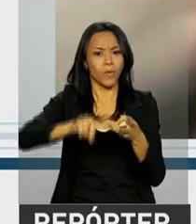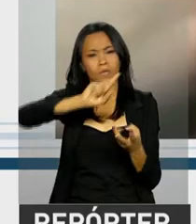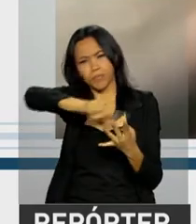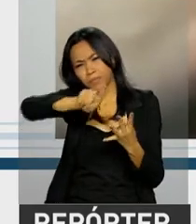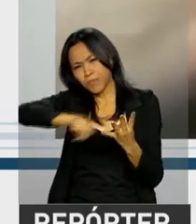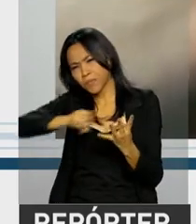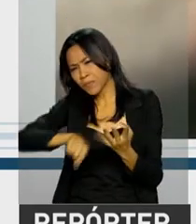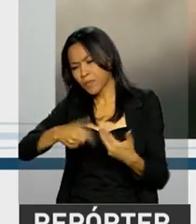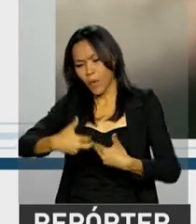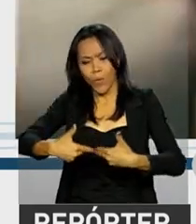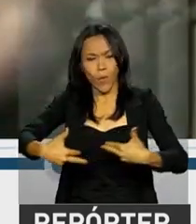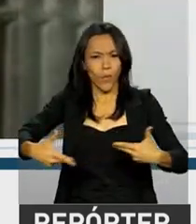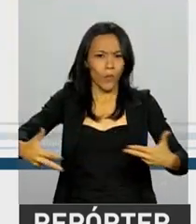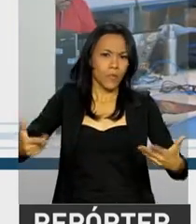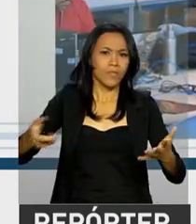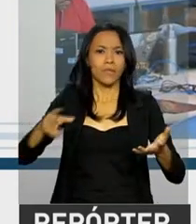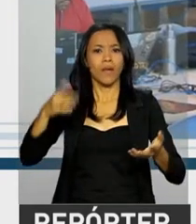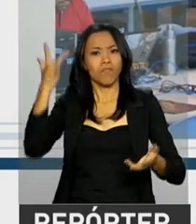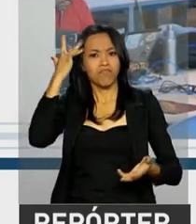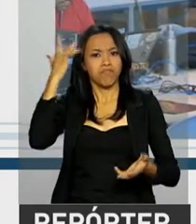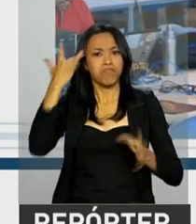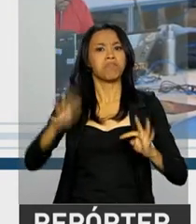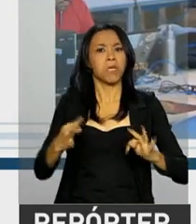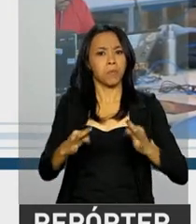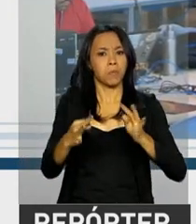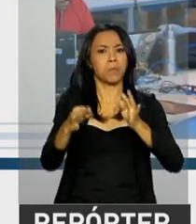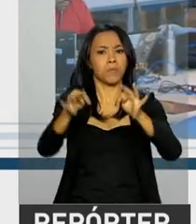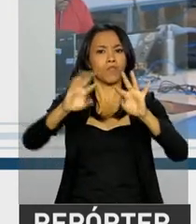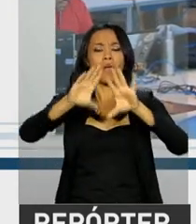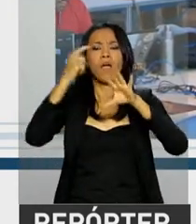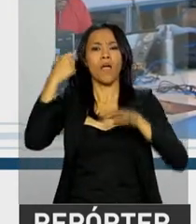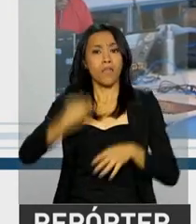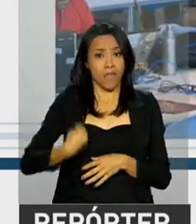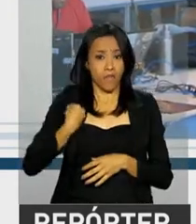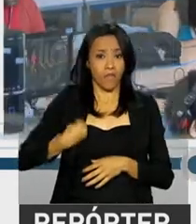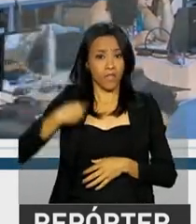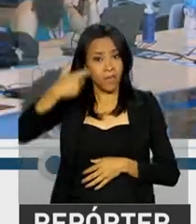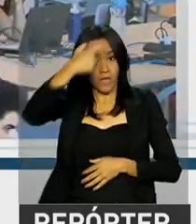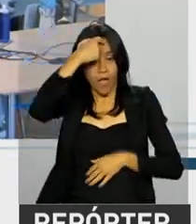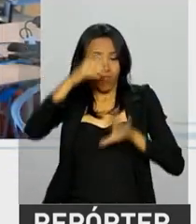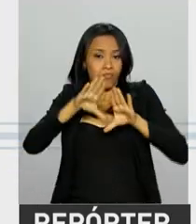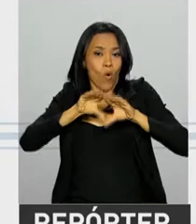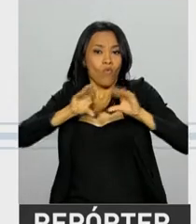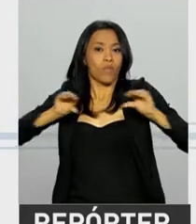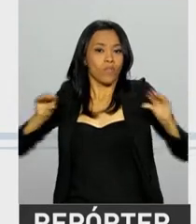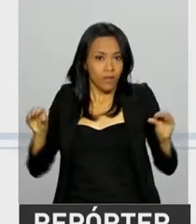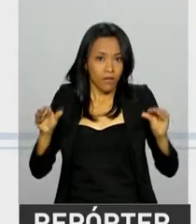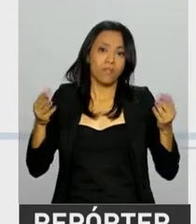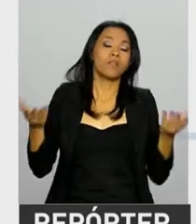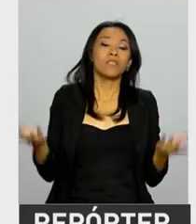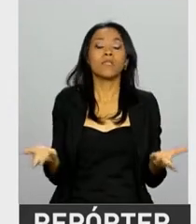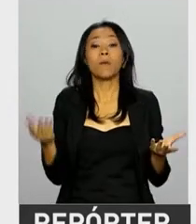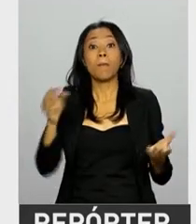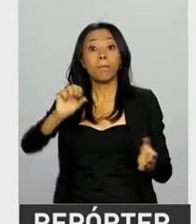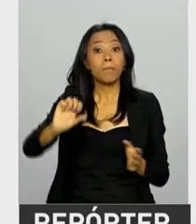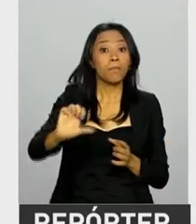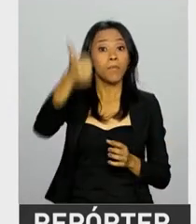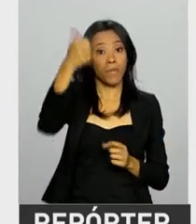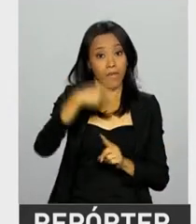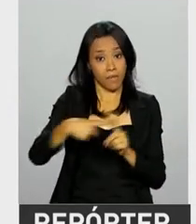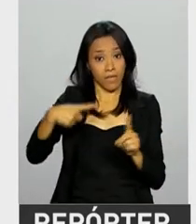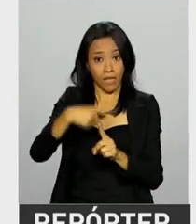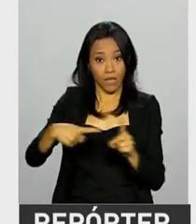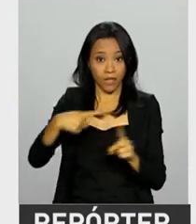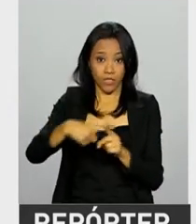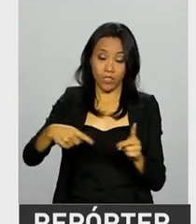infinidade de eletrônicos que tornaram a vida mais fácil e confortável. E nesse Brasil de hoje, regras da primeira metade do